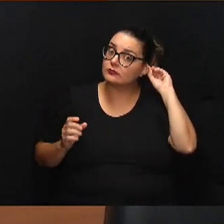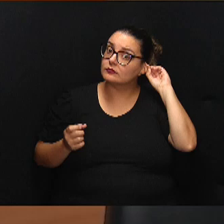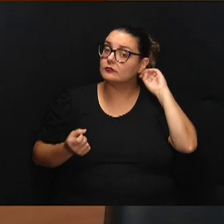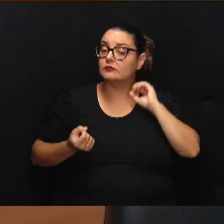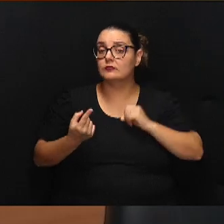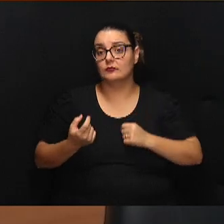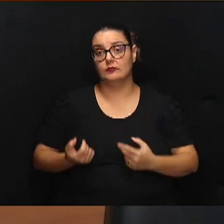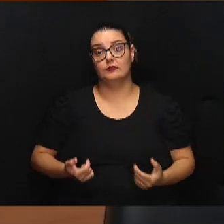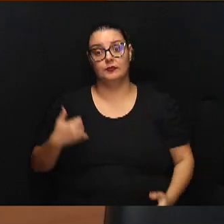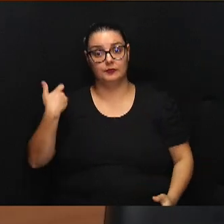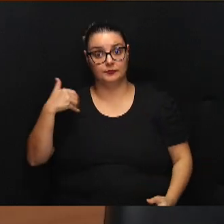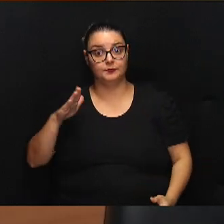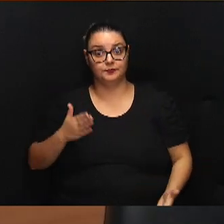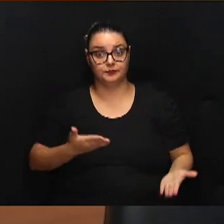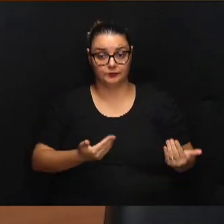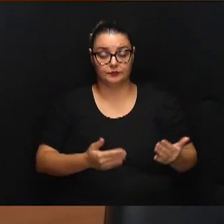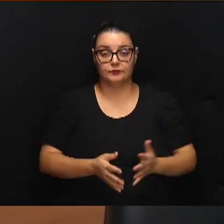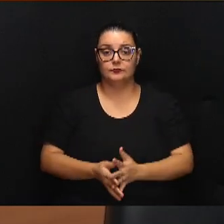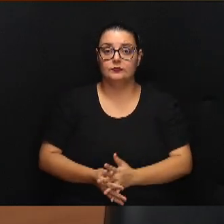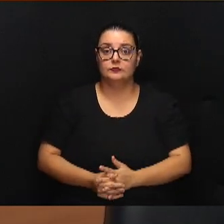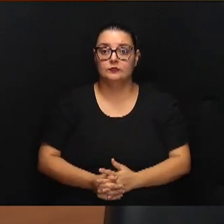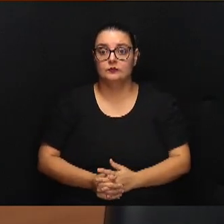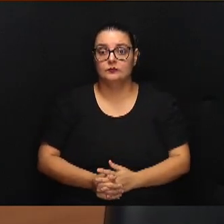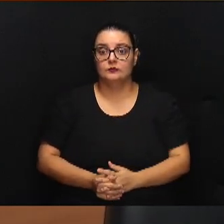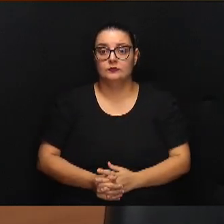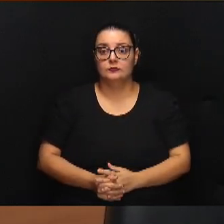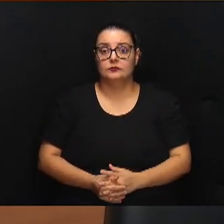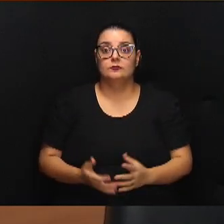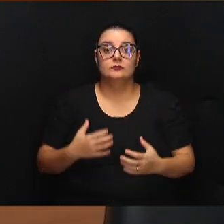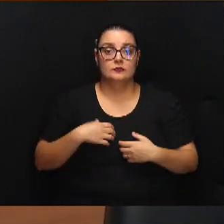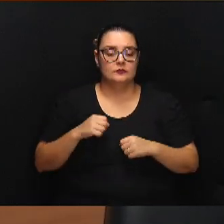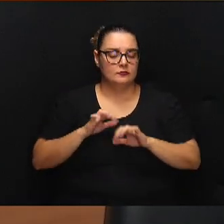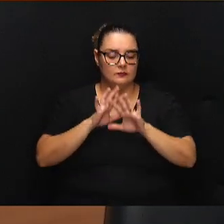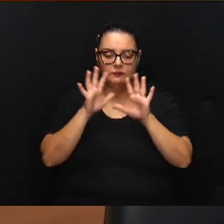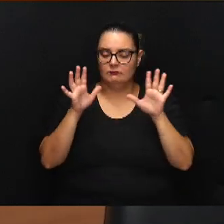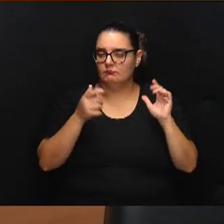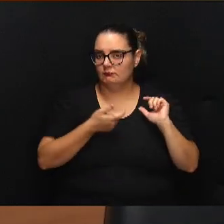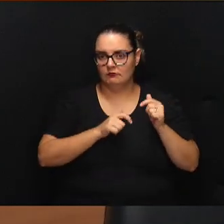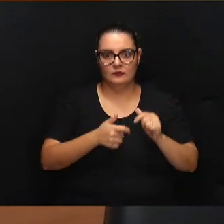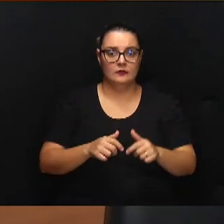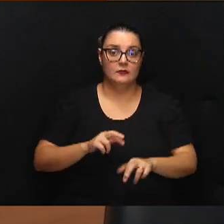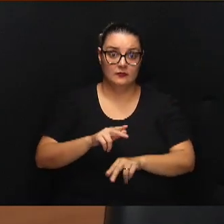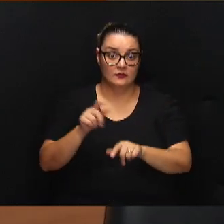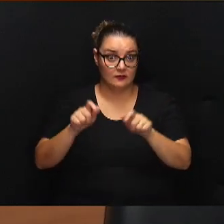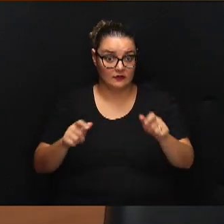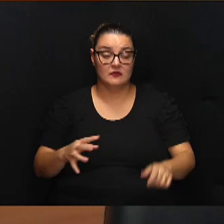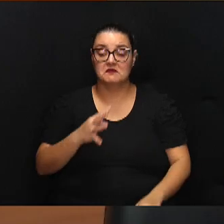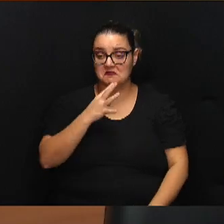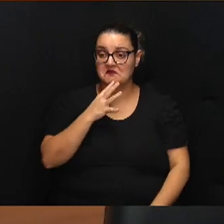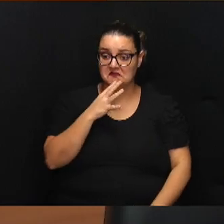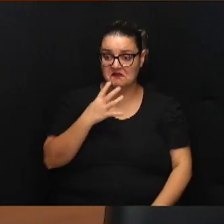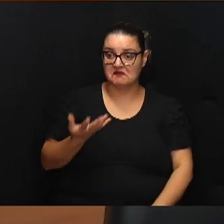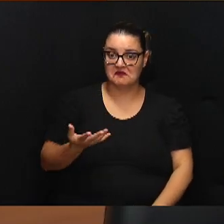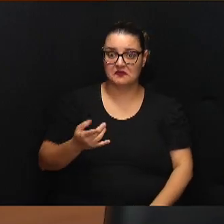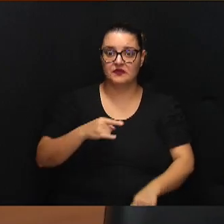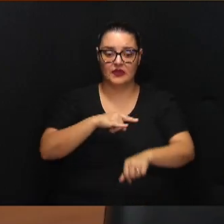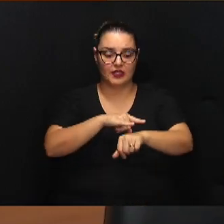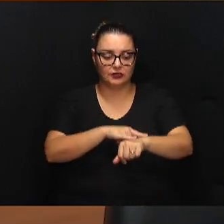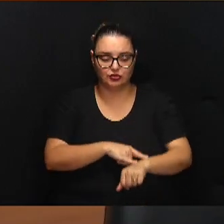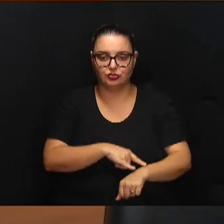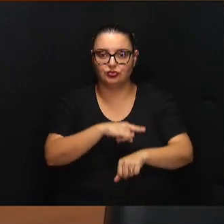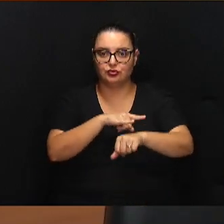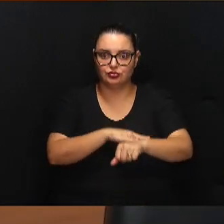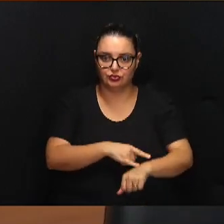jovens. E então, muitas vezes, o sintoma é claro, é bem clássico, muita gente conhece, bastante conhecido, sintoma, urinar muito,